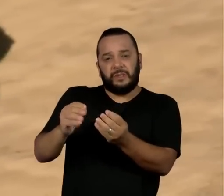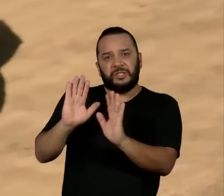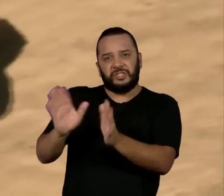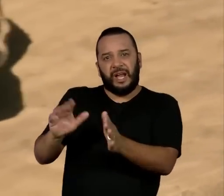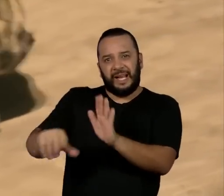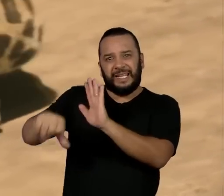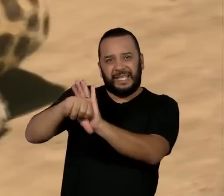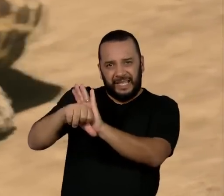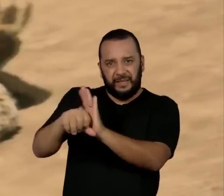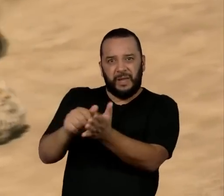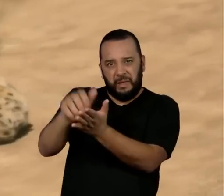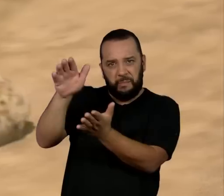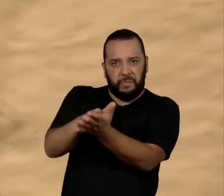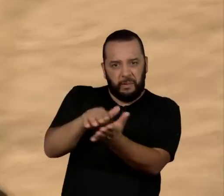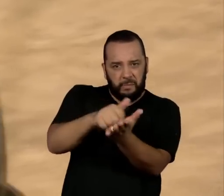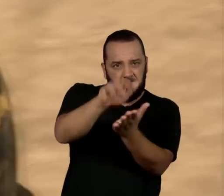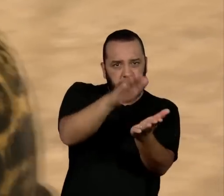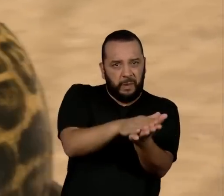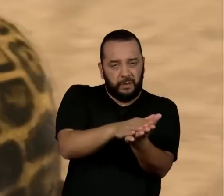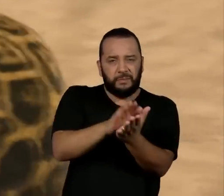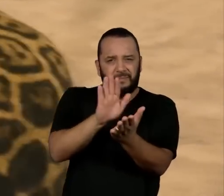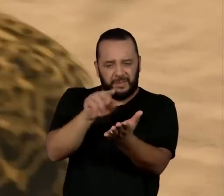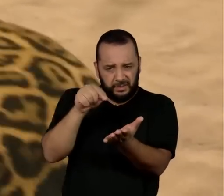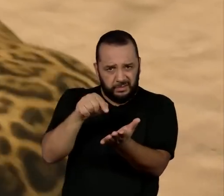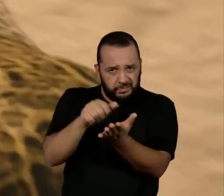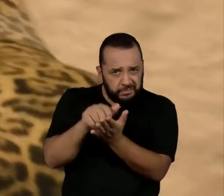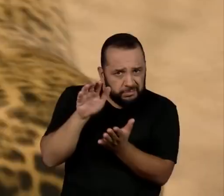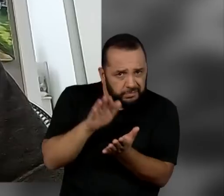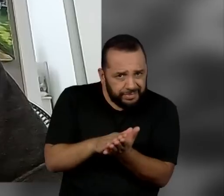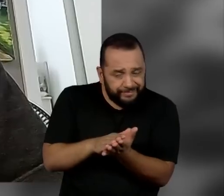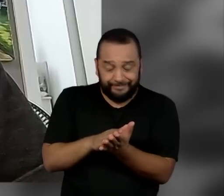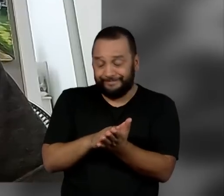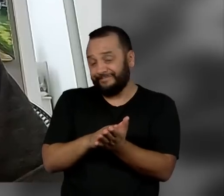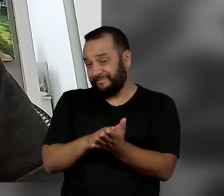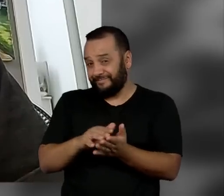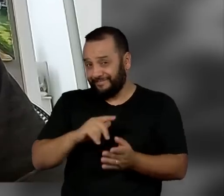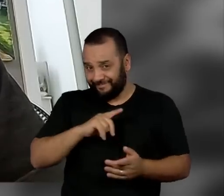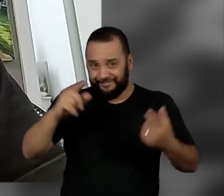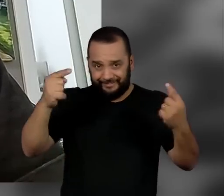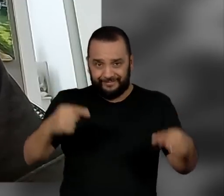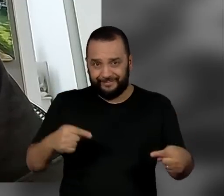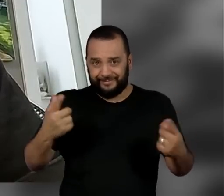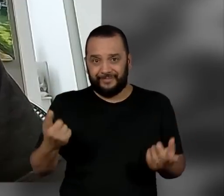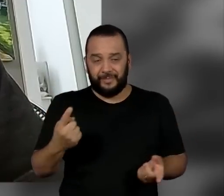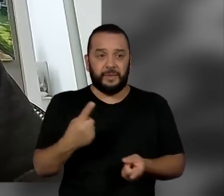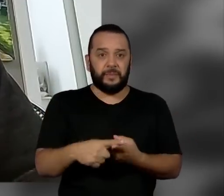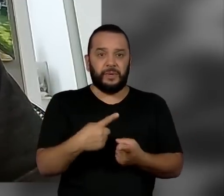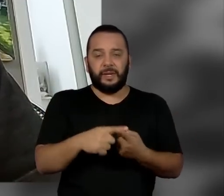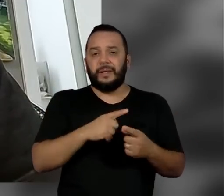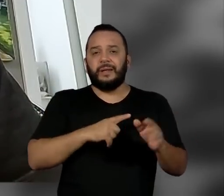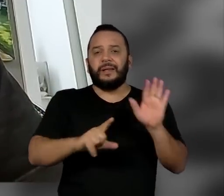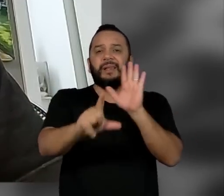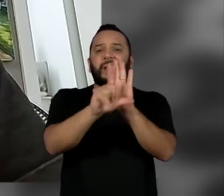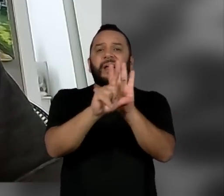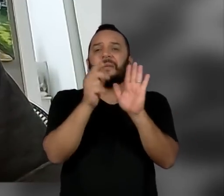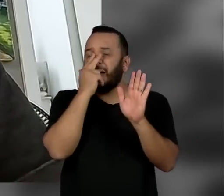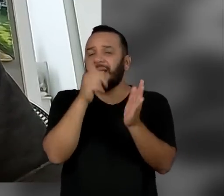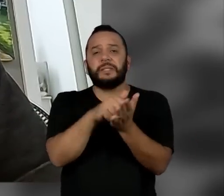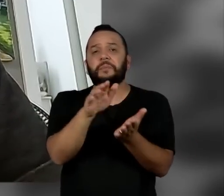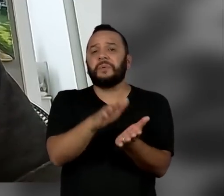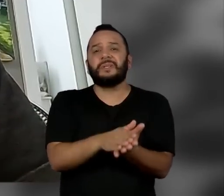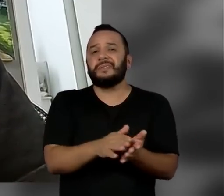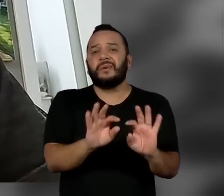fauna e a flora. Mas na prática são muitos os desafios. Como a lei ela tem uma pena muito branda, né, a gente está